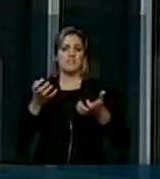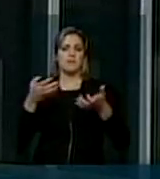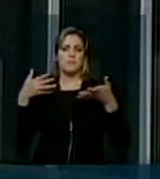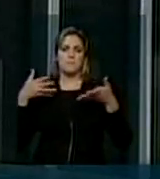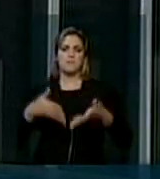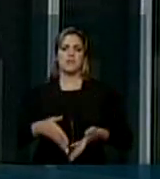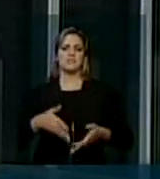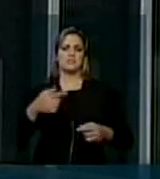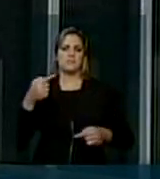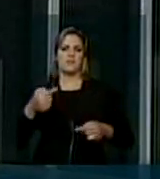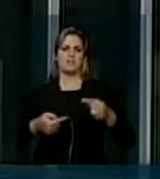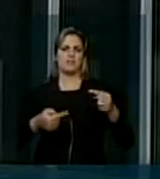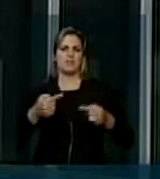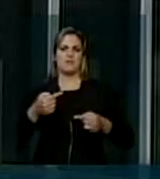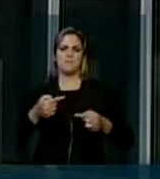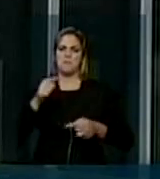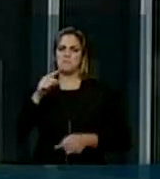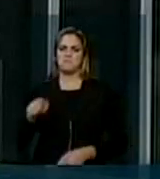debate.